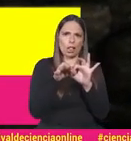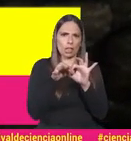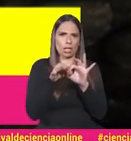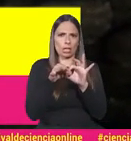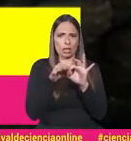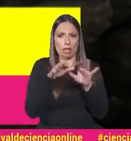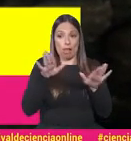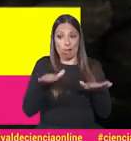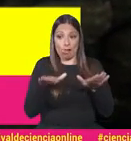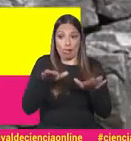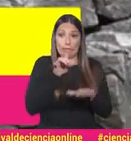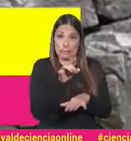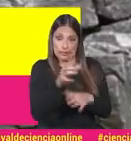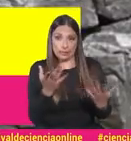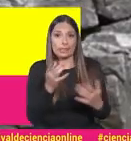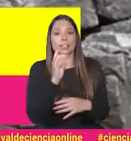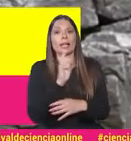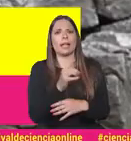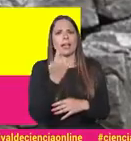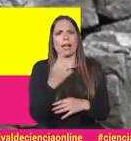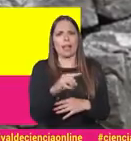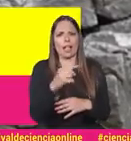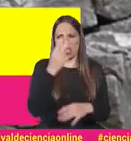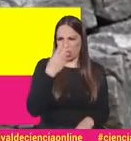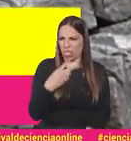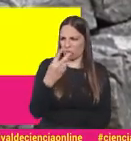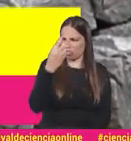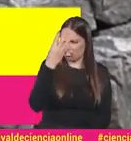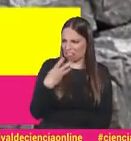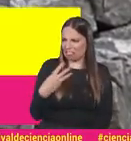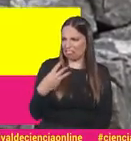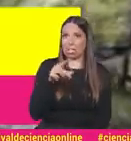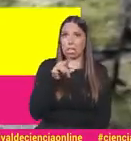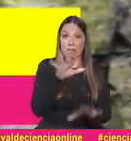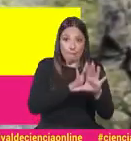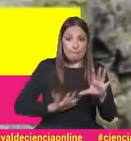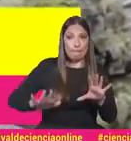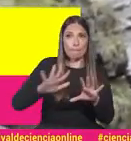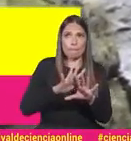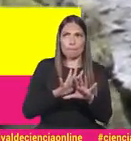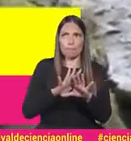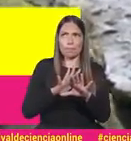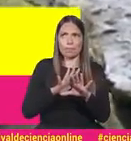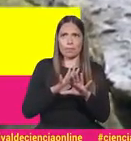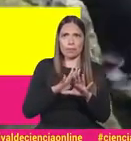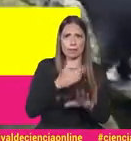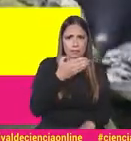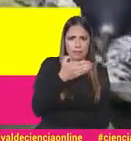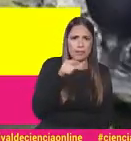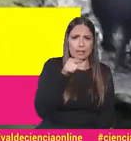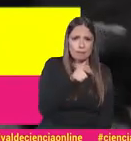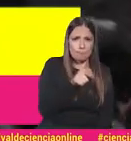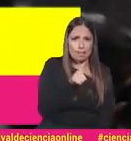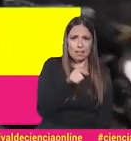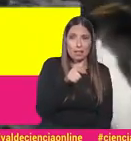aos macaroni é que há 2-3 semanas esta colónia, que alberga mais de 60 mil pinguins,